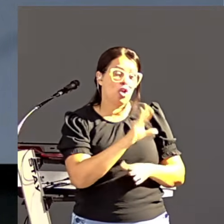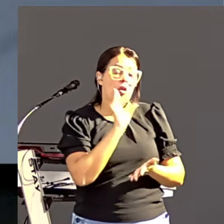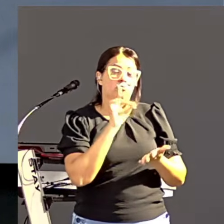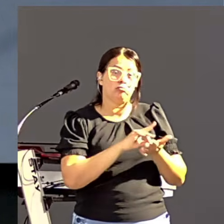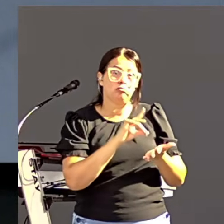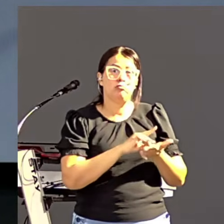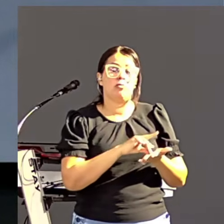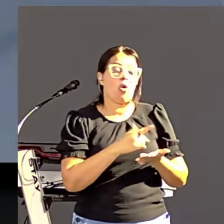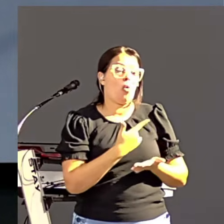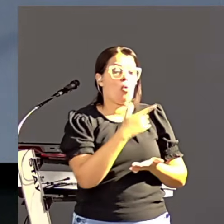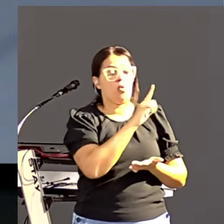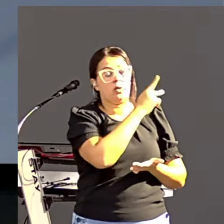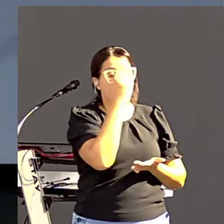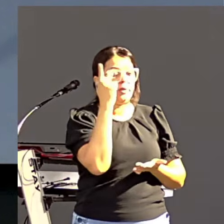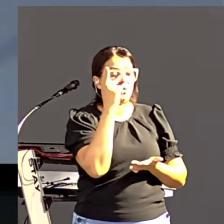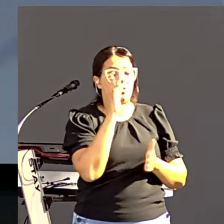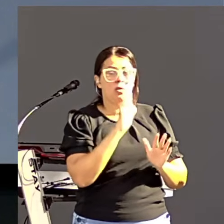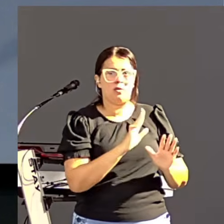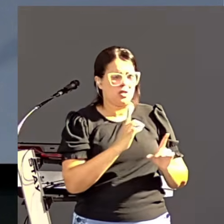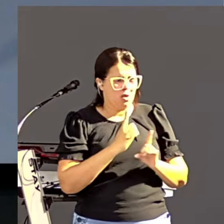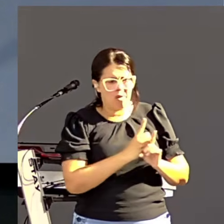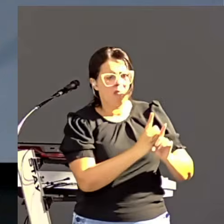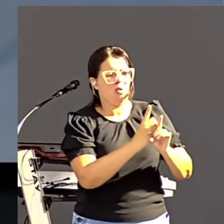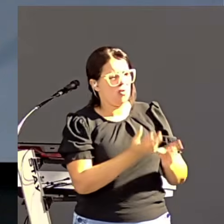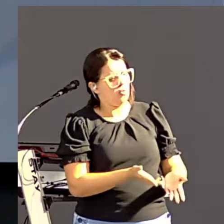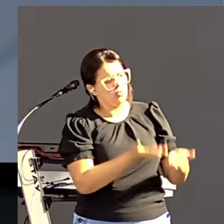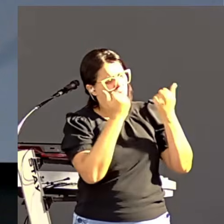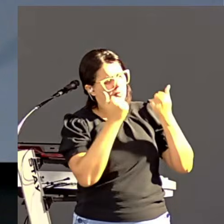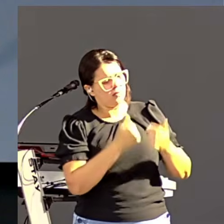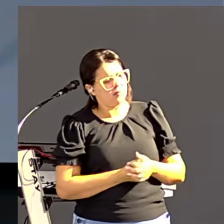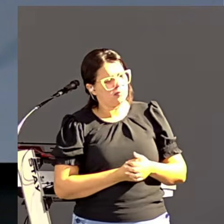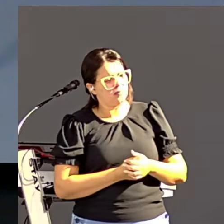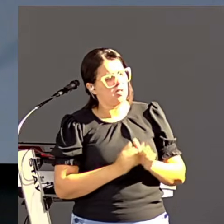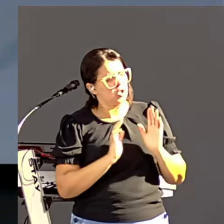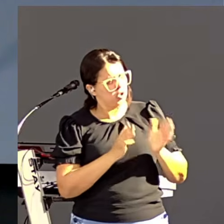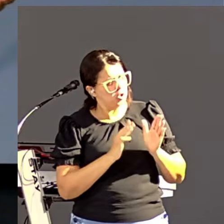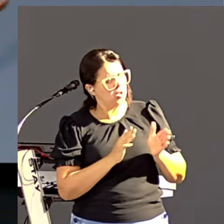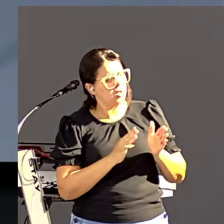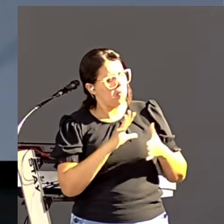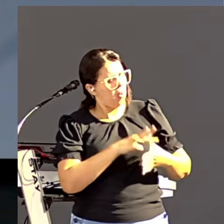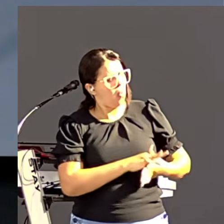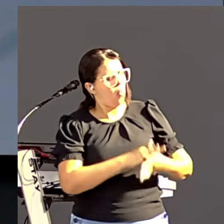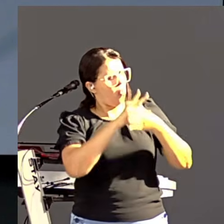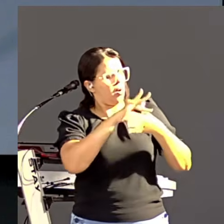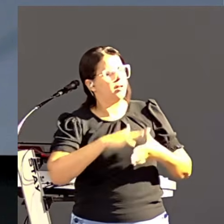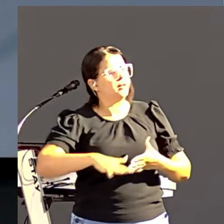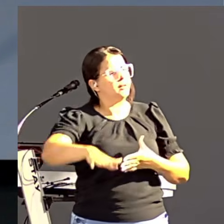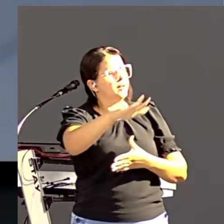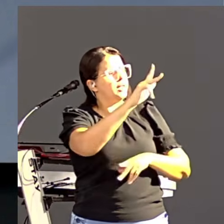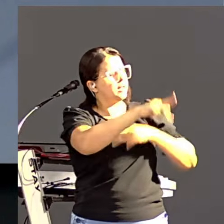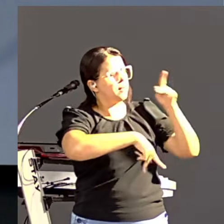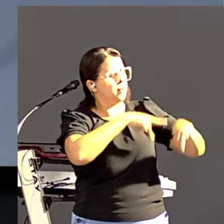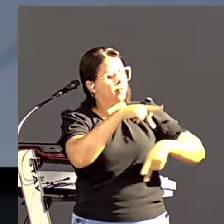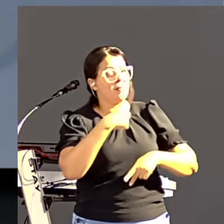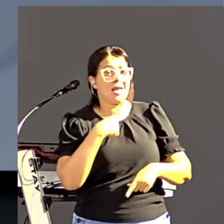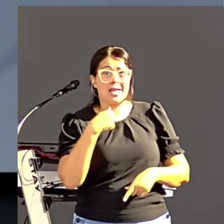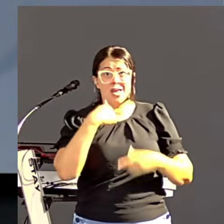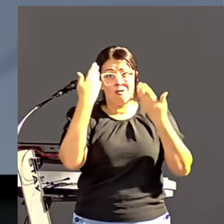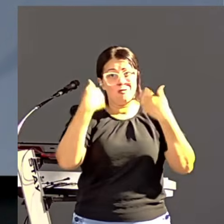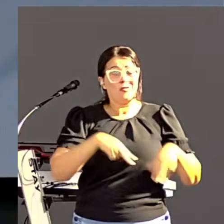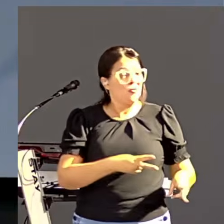nova identidade. Você é apóstolo, rapaz. Você será o grande líder desse povo, mas eu estou